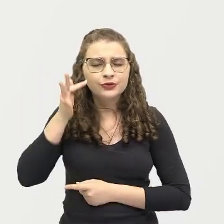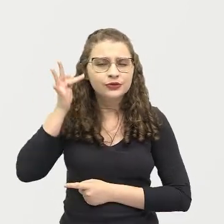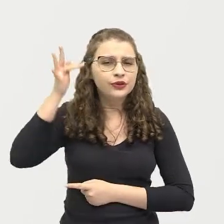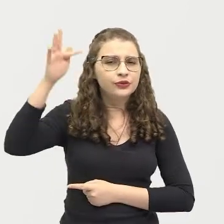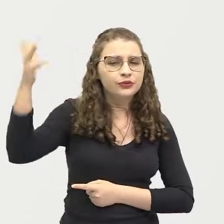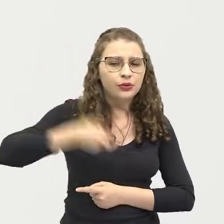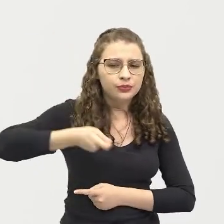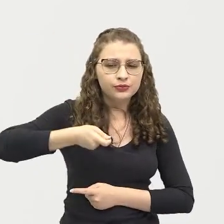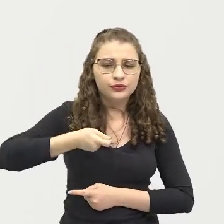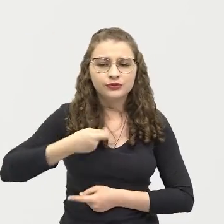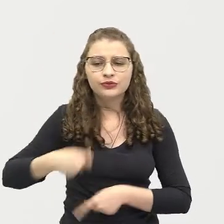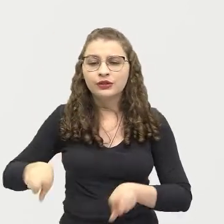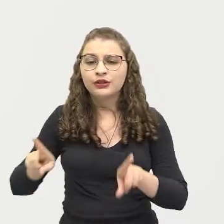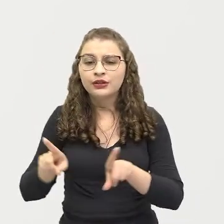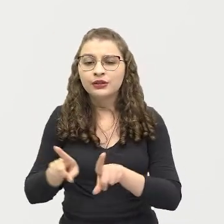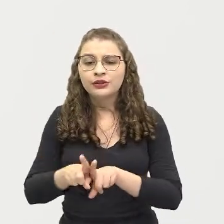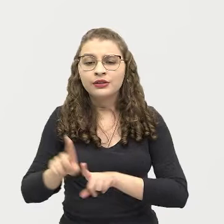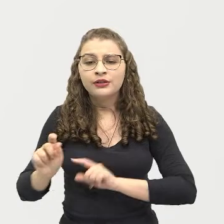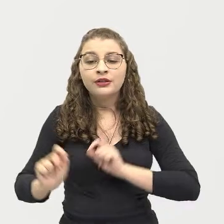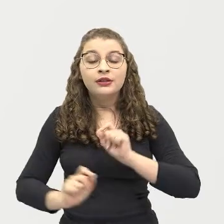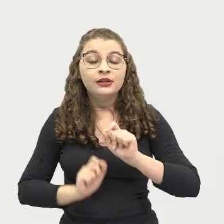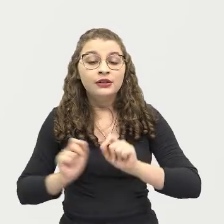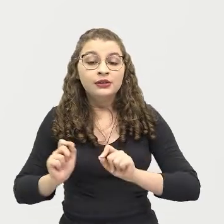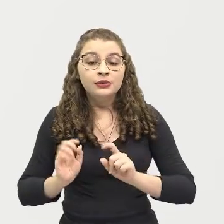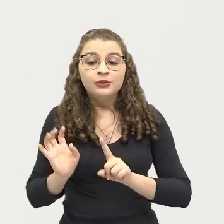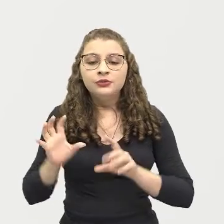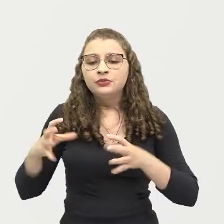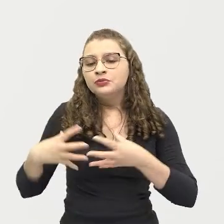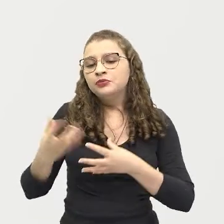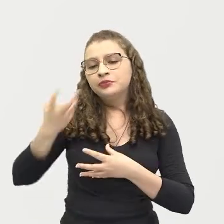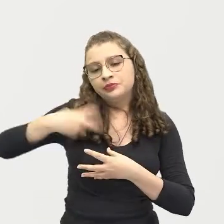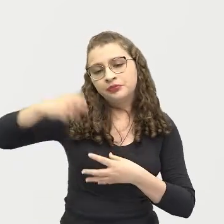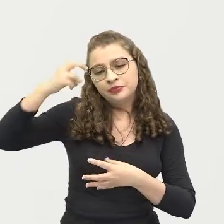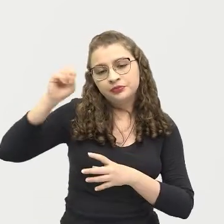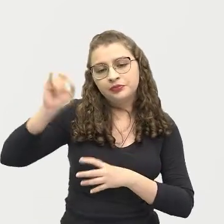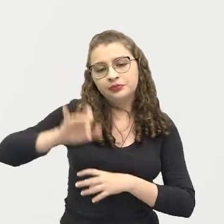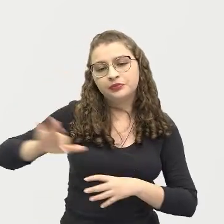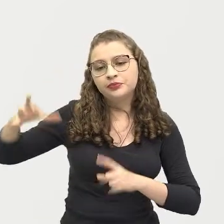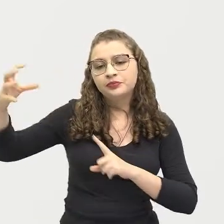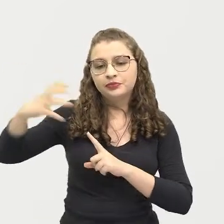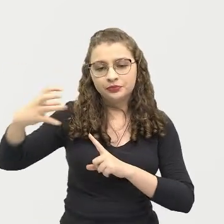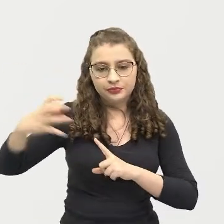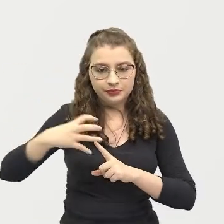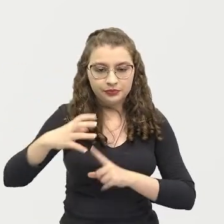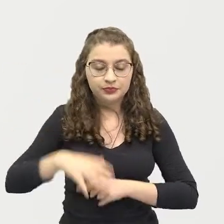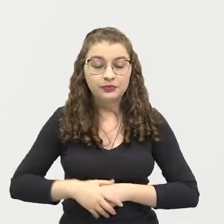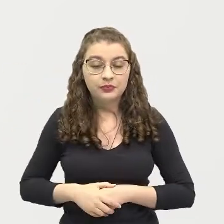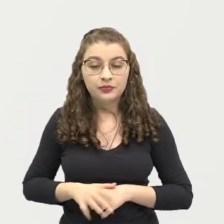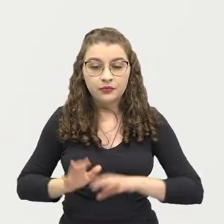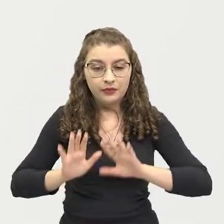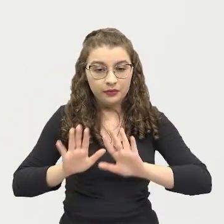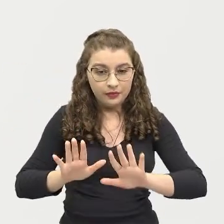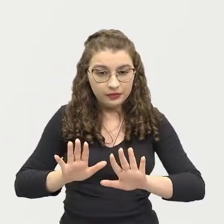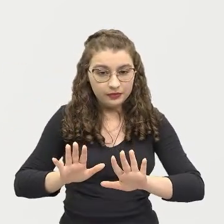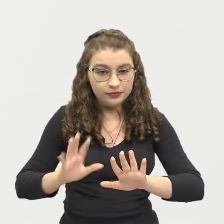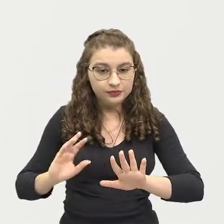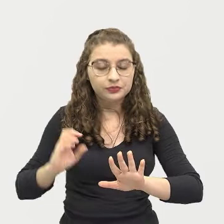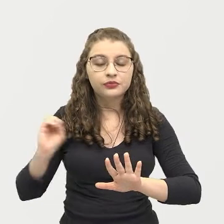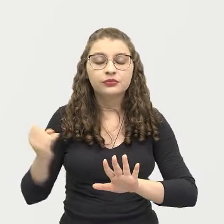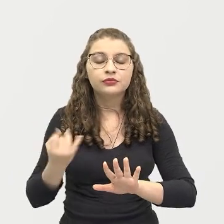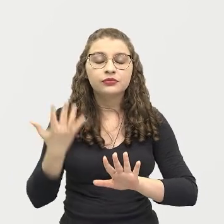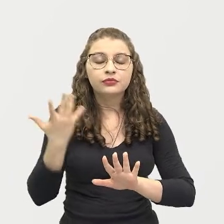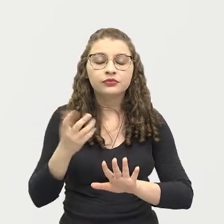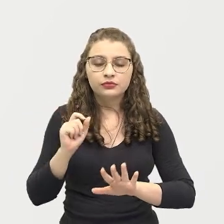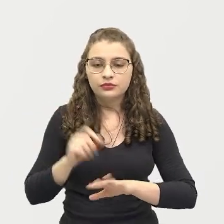influência dessas vanguardas europeias que vão influenciando o novo. Mas, apesar dela